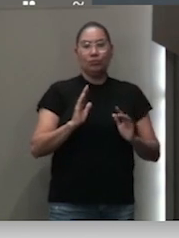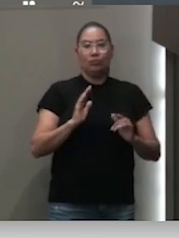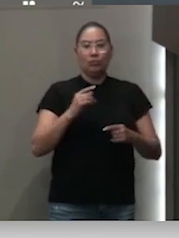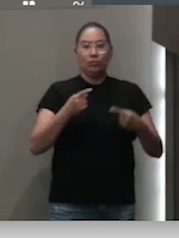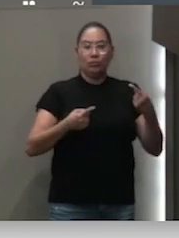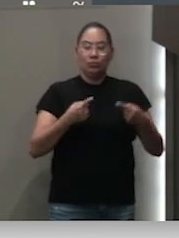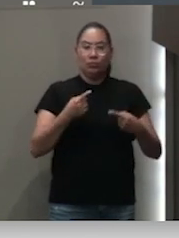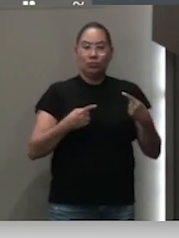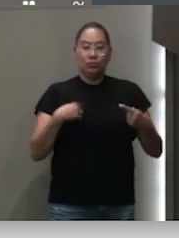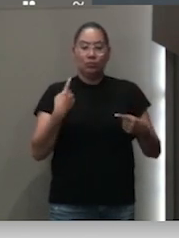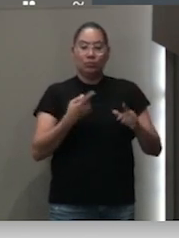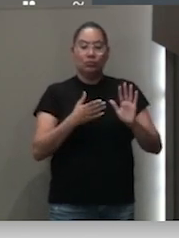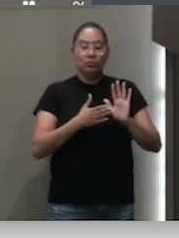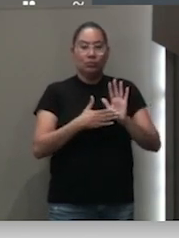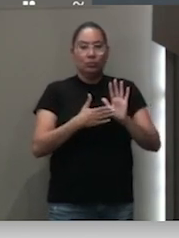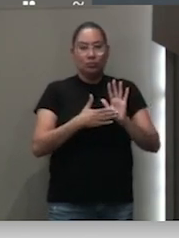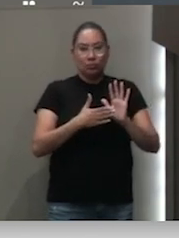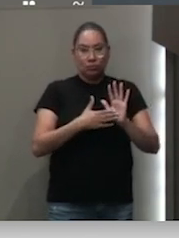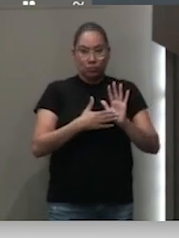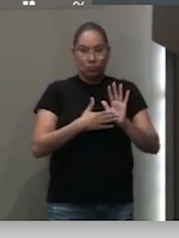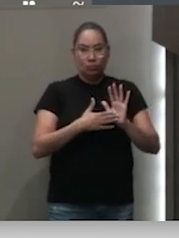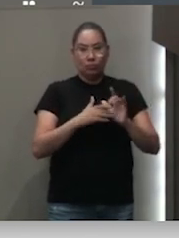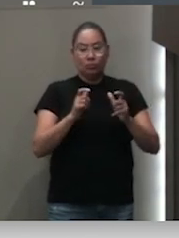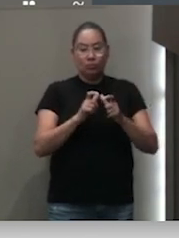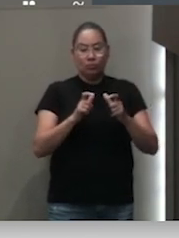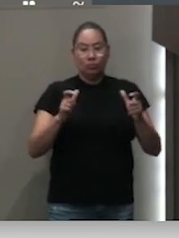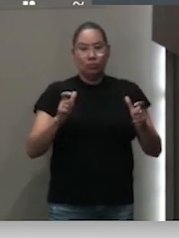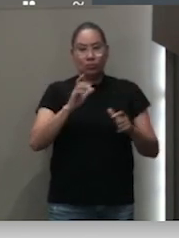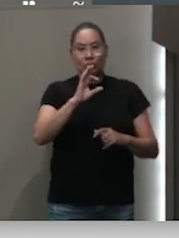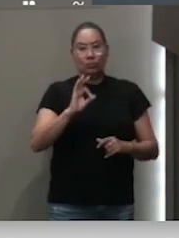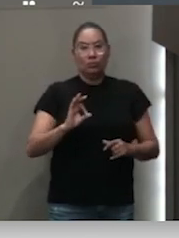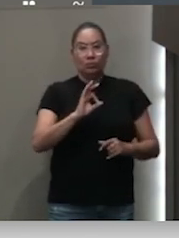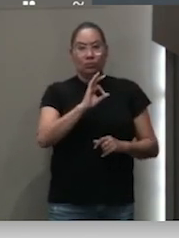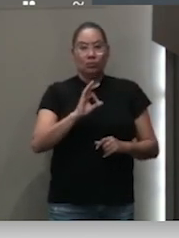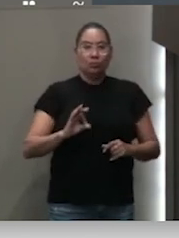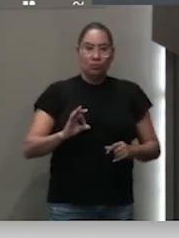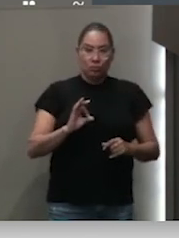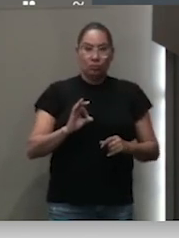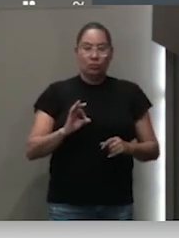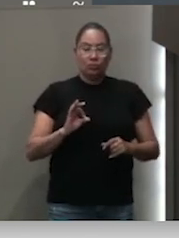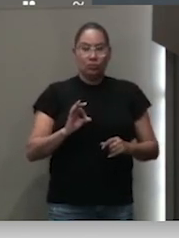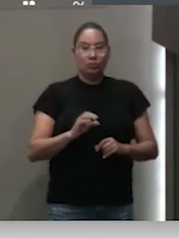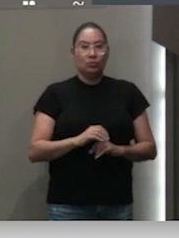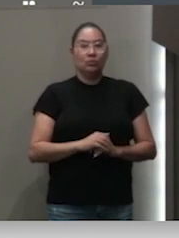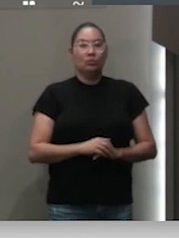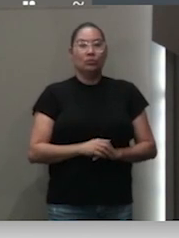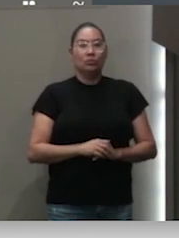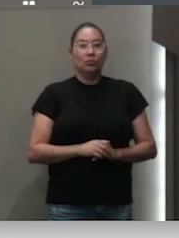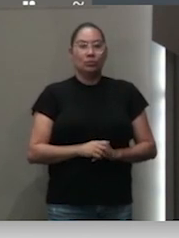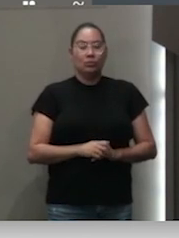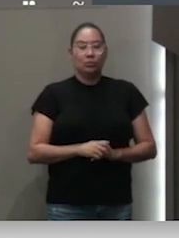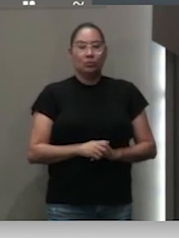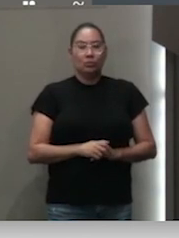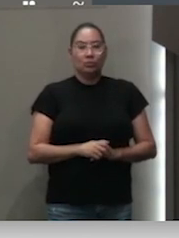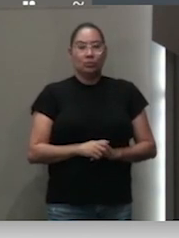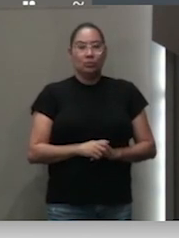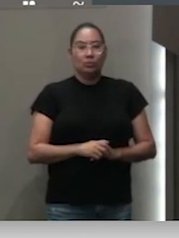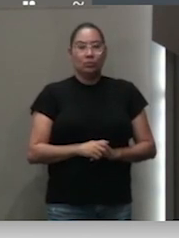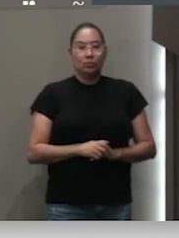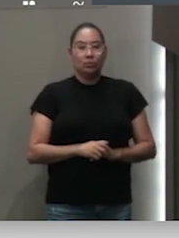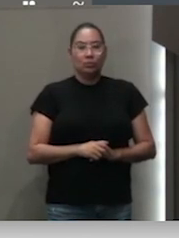diretor nós propusemos que fosse aumentado o percentual da construção construção de